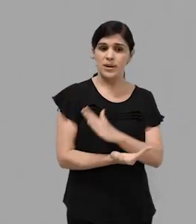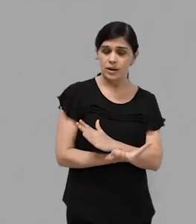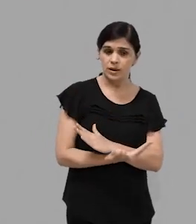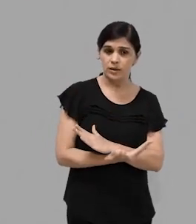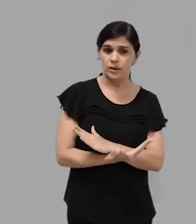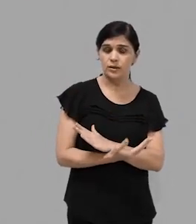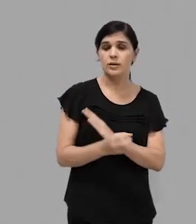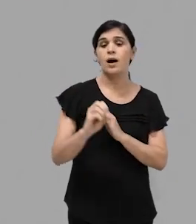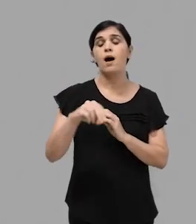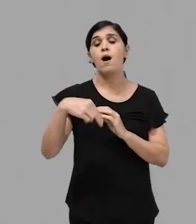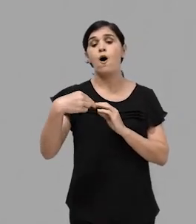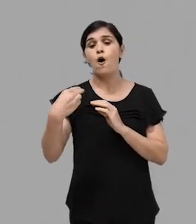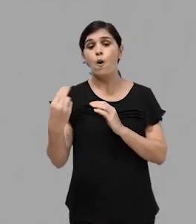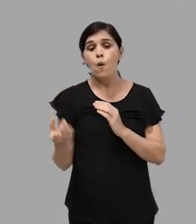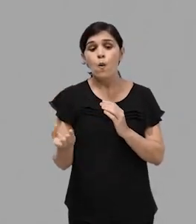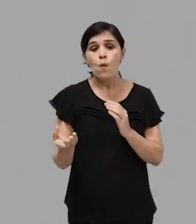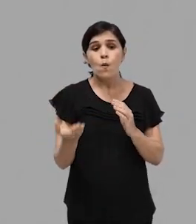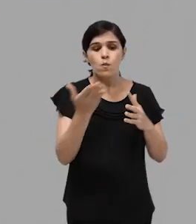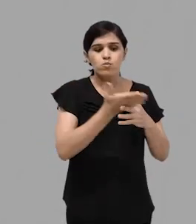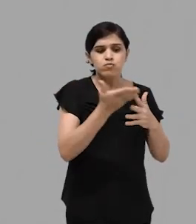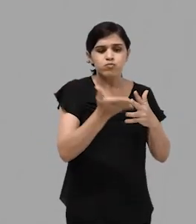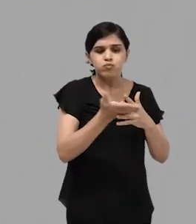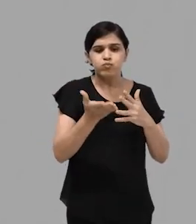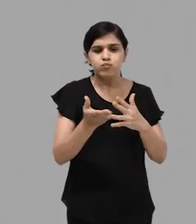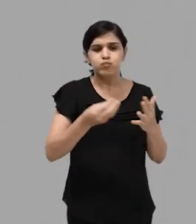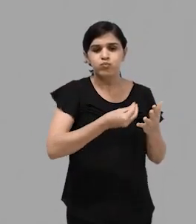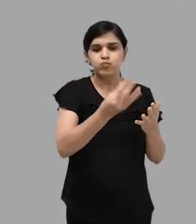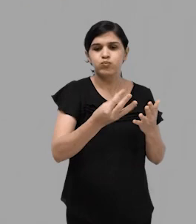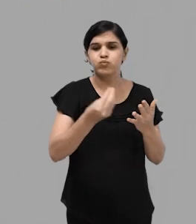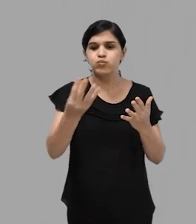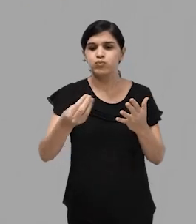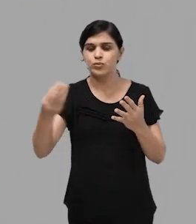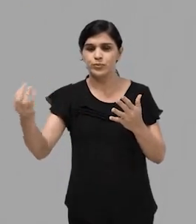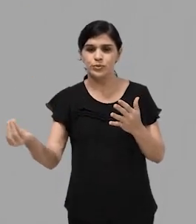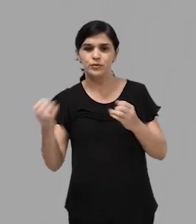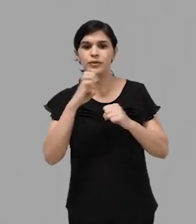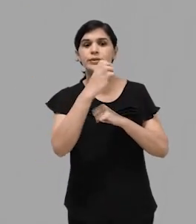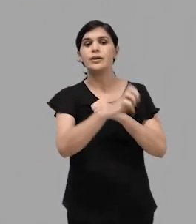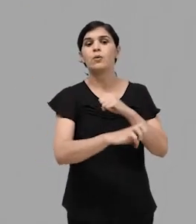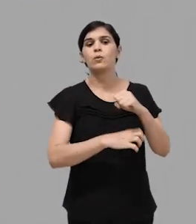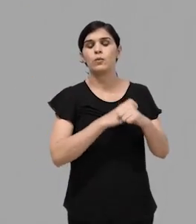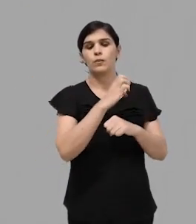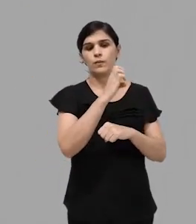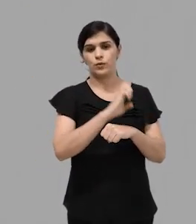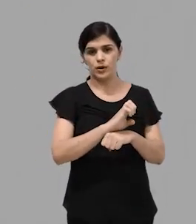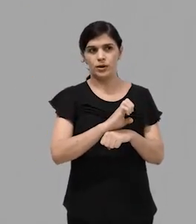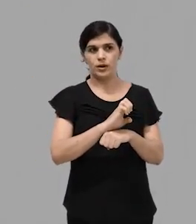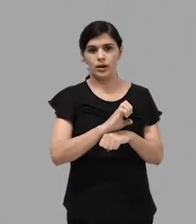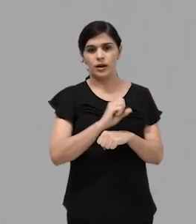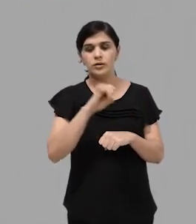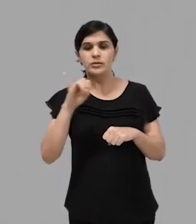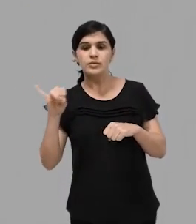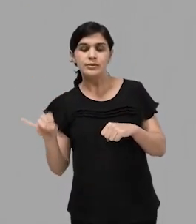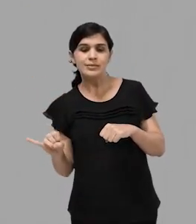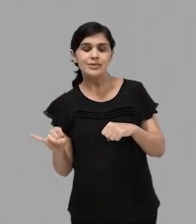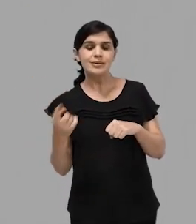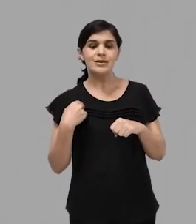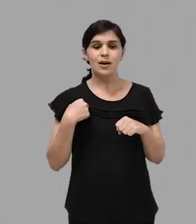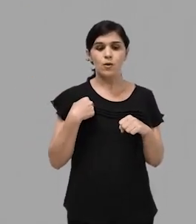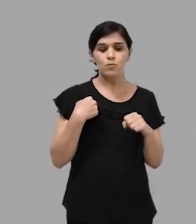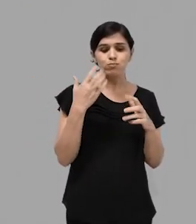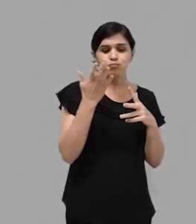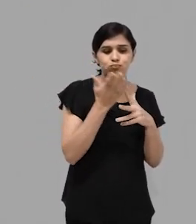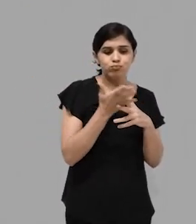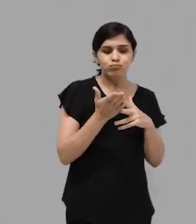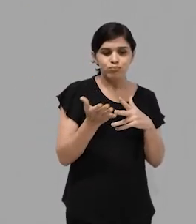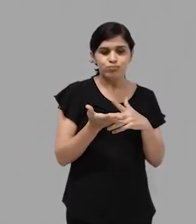de elétrons, eu tenho um átomo A compartilhando elétrons com o átomo B, pode ser que o átomo A, por